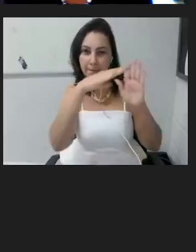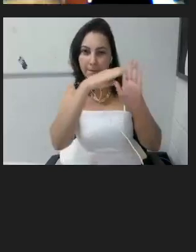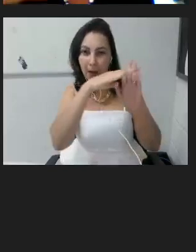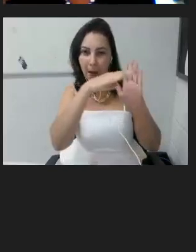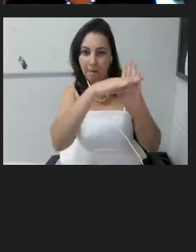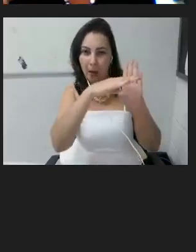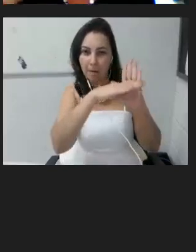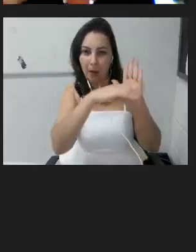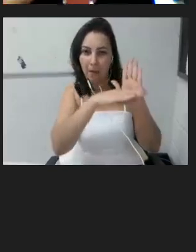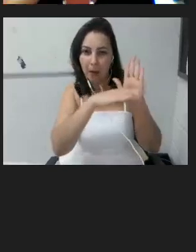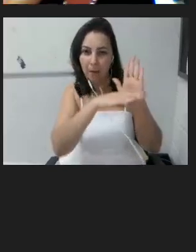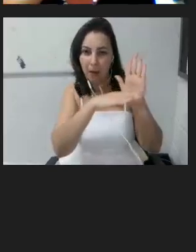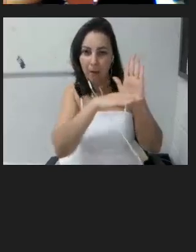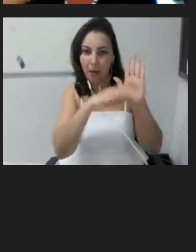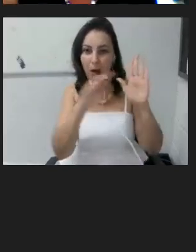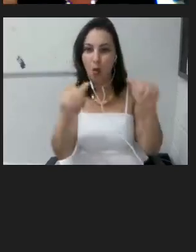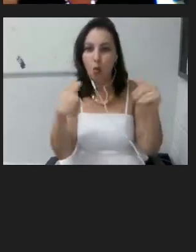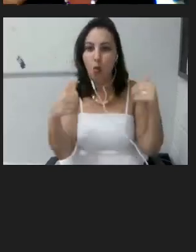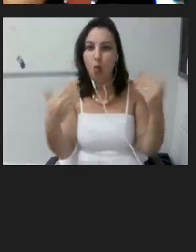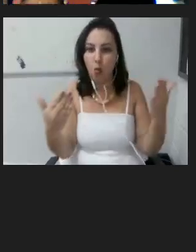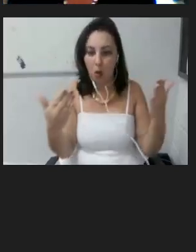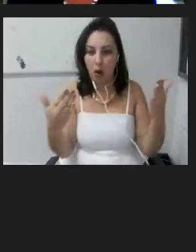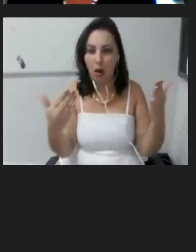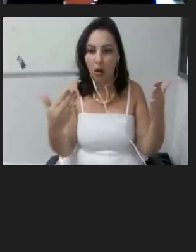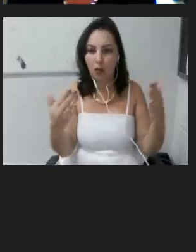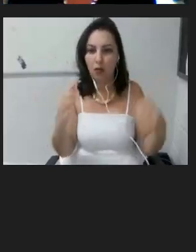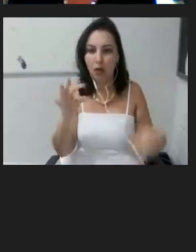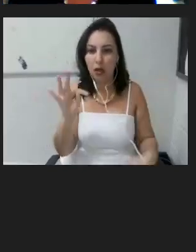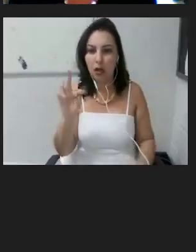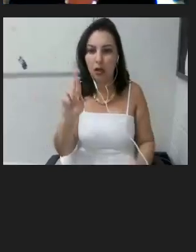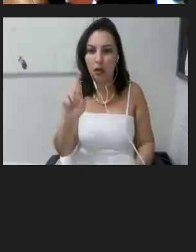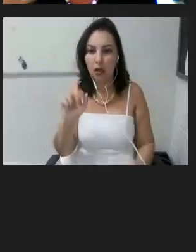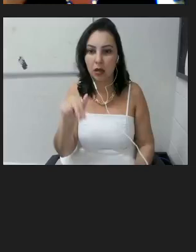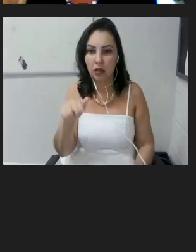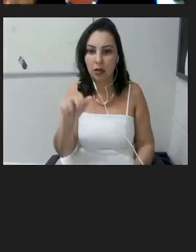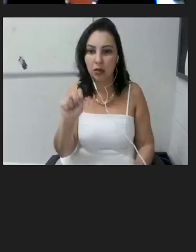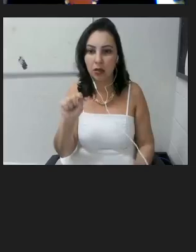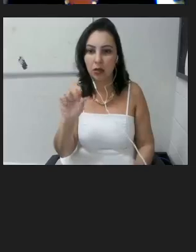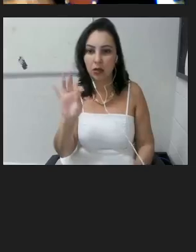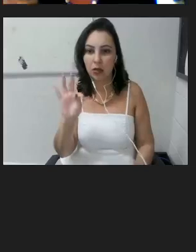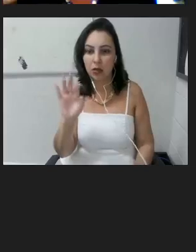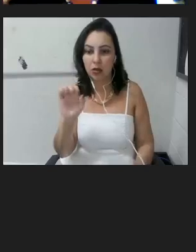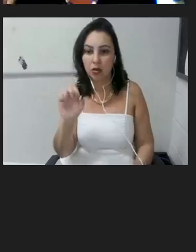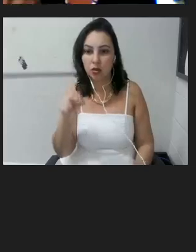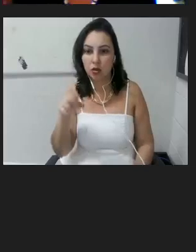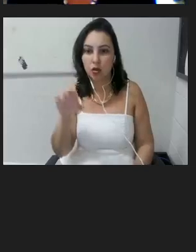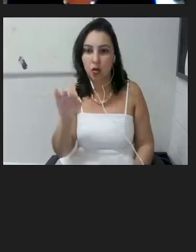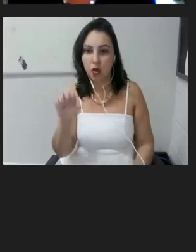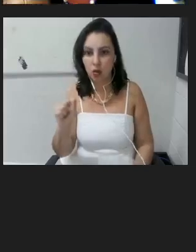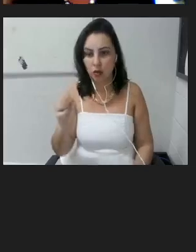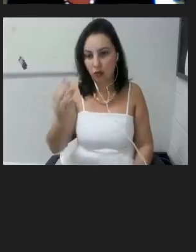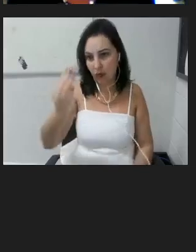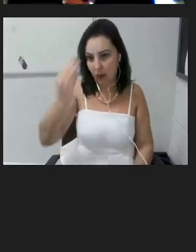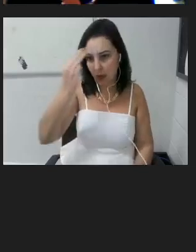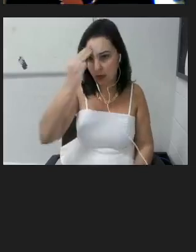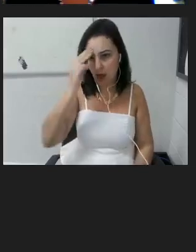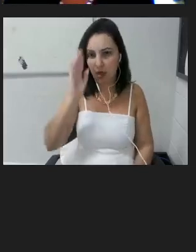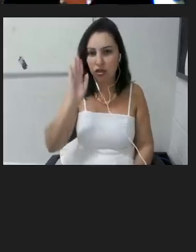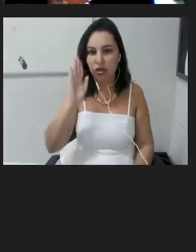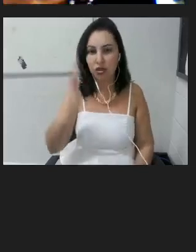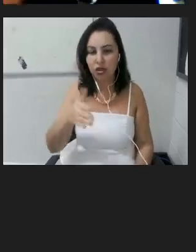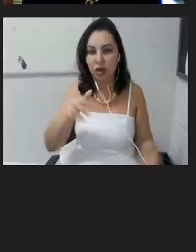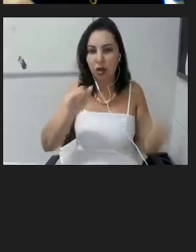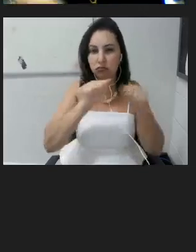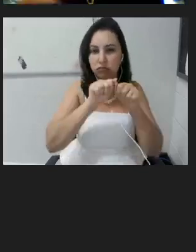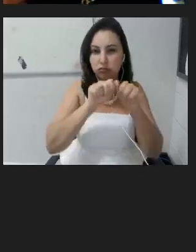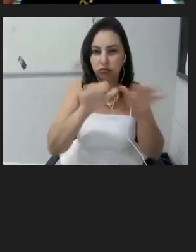transtornos, alguns desses super popularizados, falados, refalados, e que